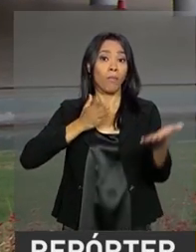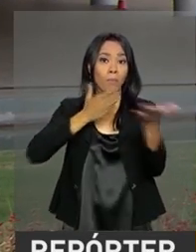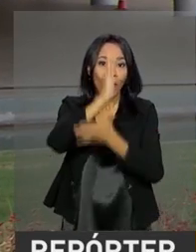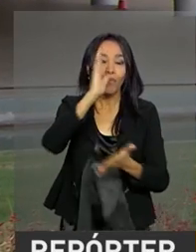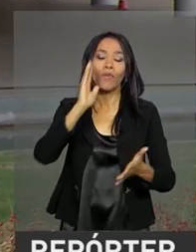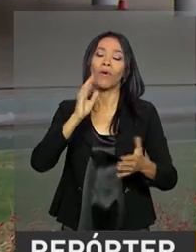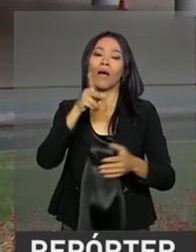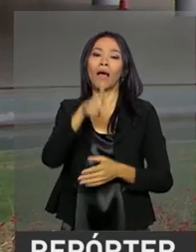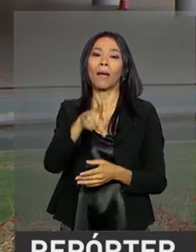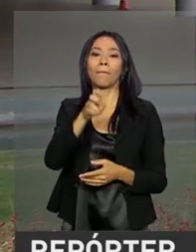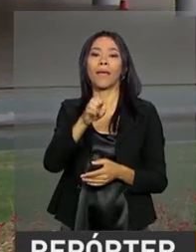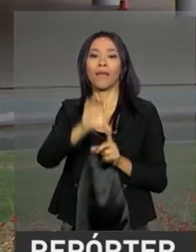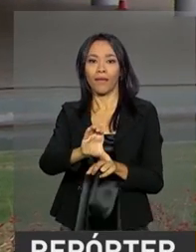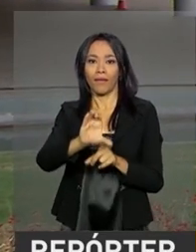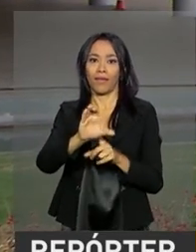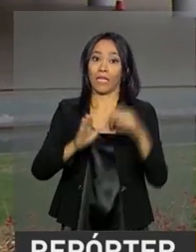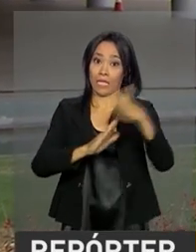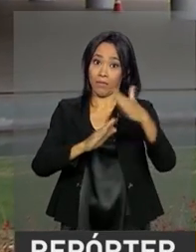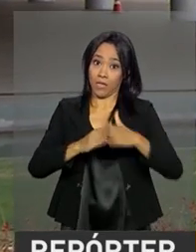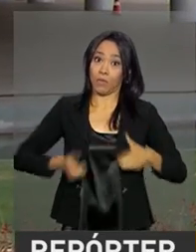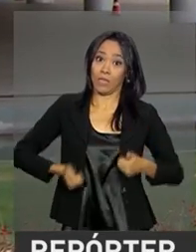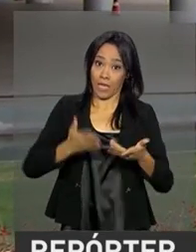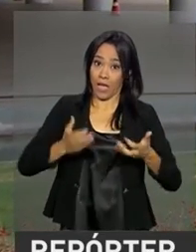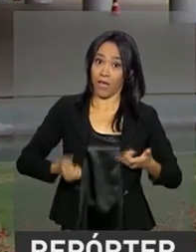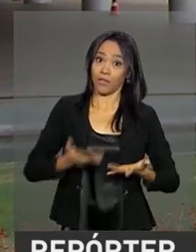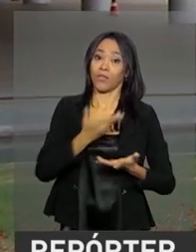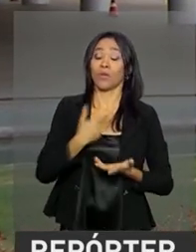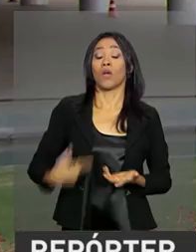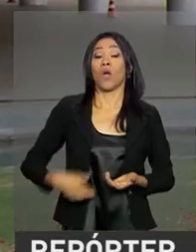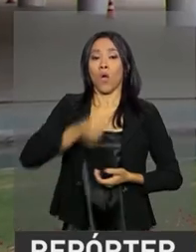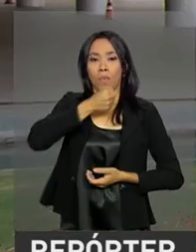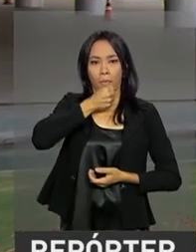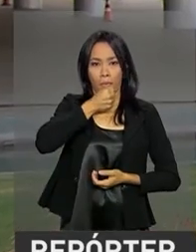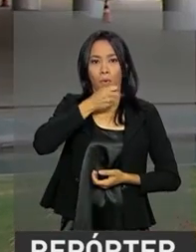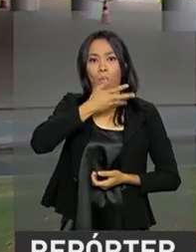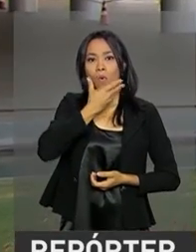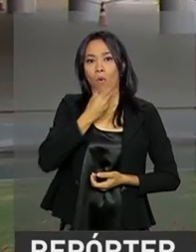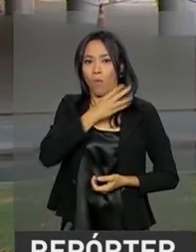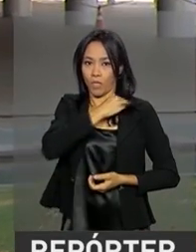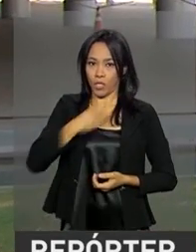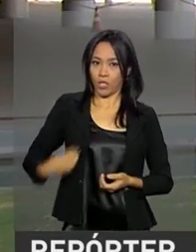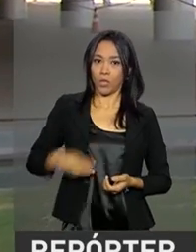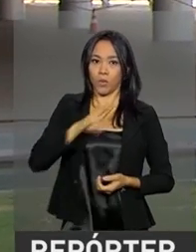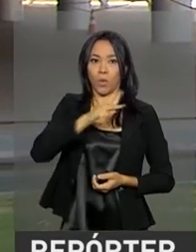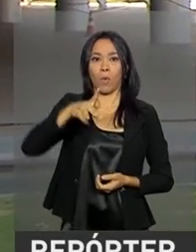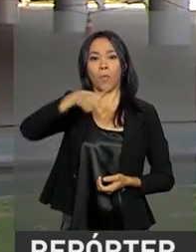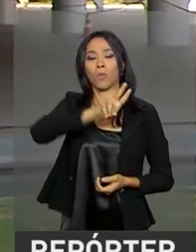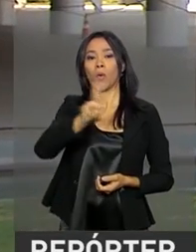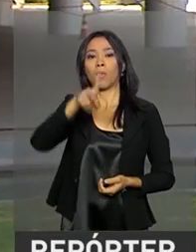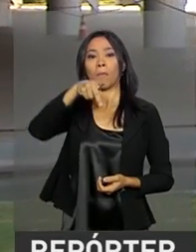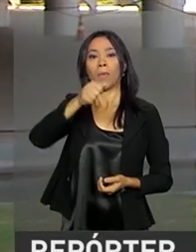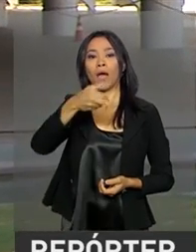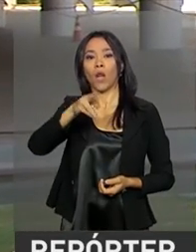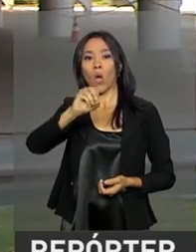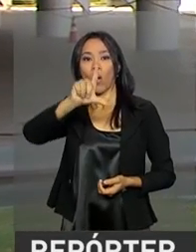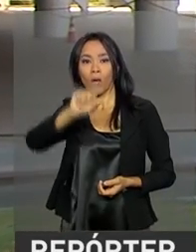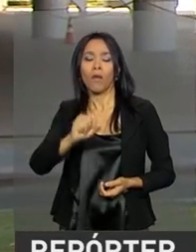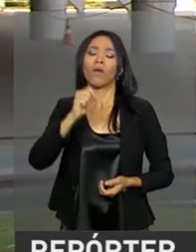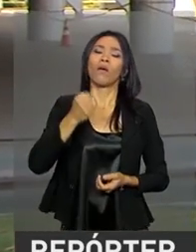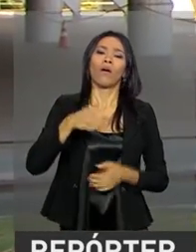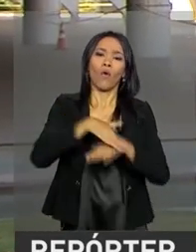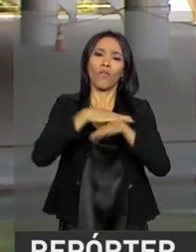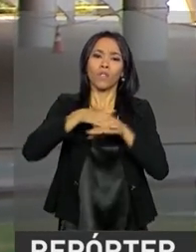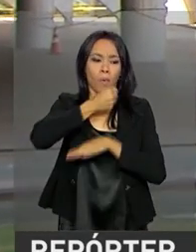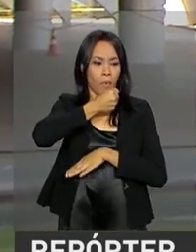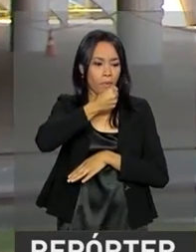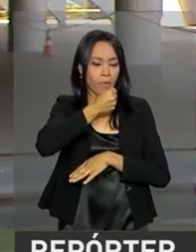que limita os gastos públicos, o porta-voz da Presidência da República, Alexandre Parola, conversou com os jornalistas aqui no Palácio do Planalto. Segundo